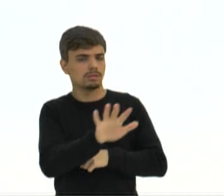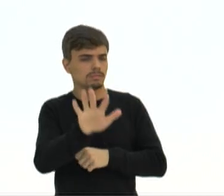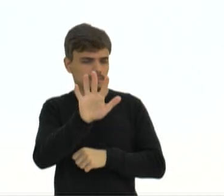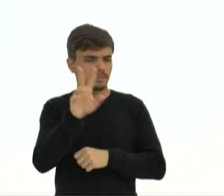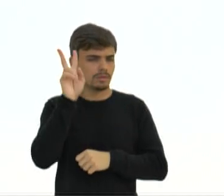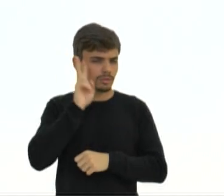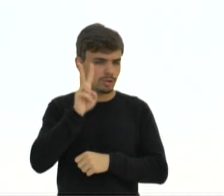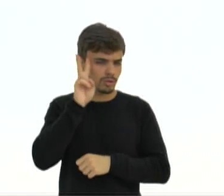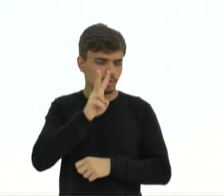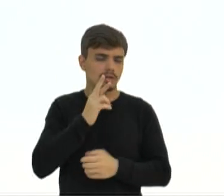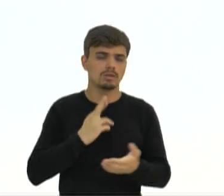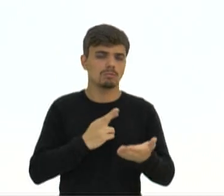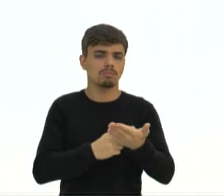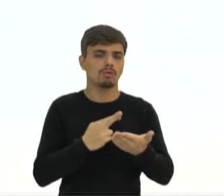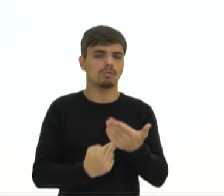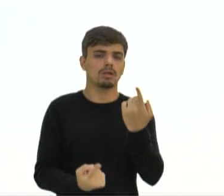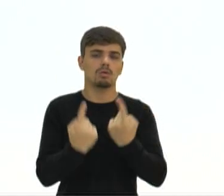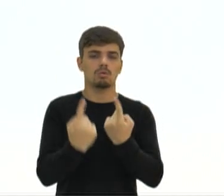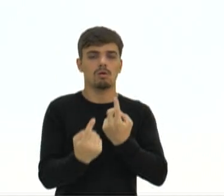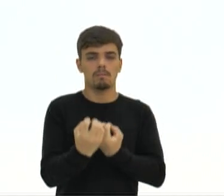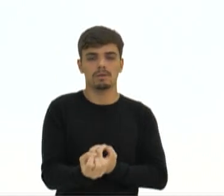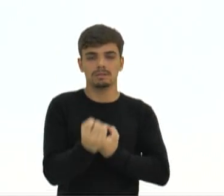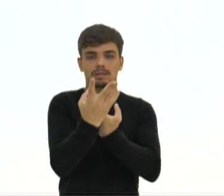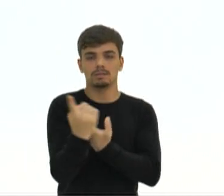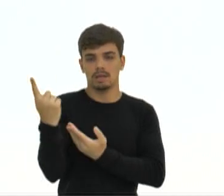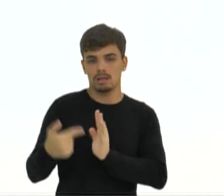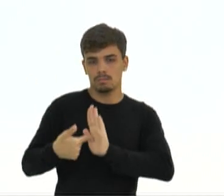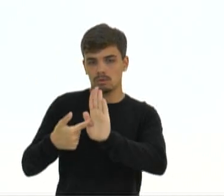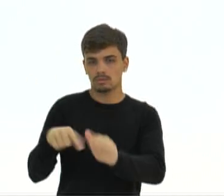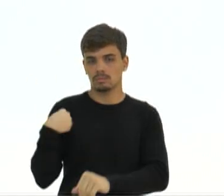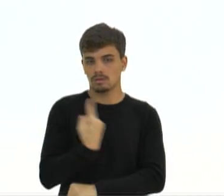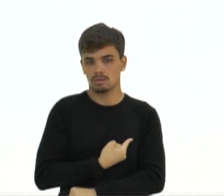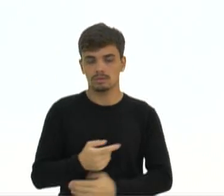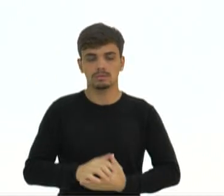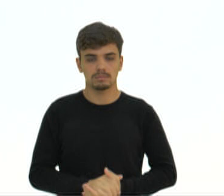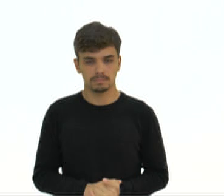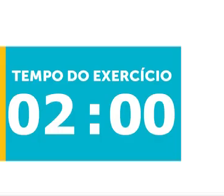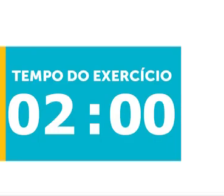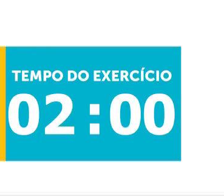Mafalda e respondam qual é a mensagem que ela está transmitindo.